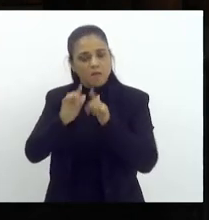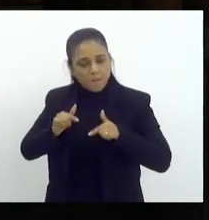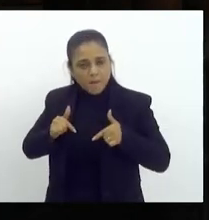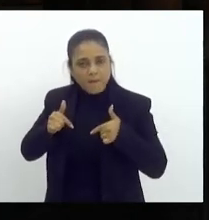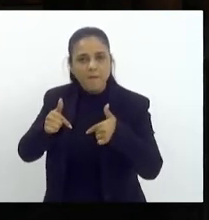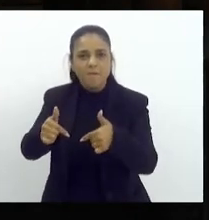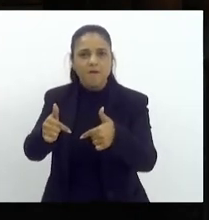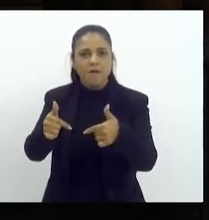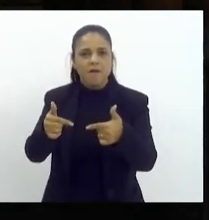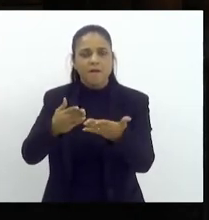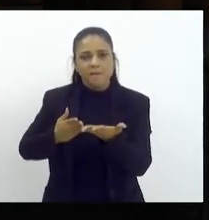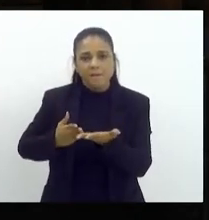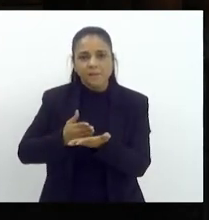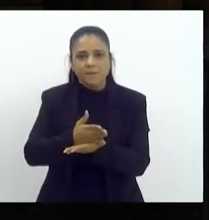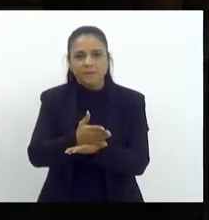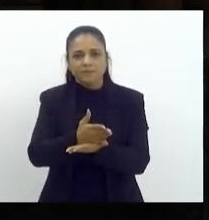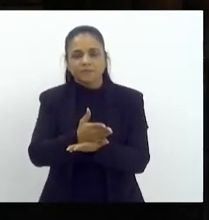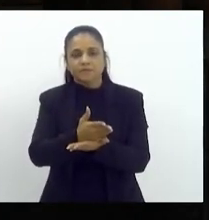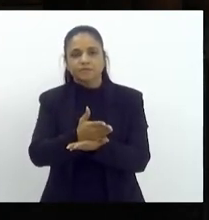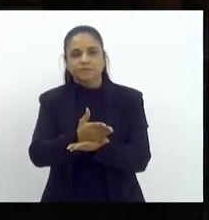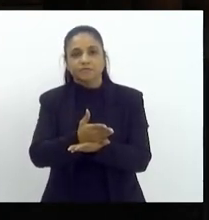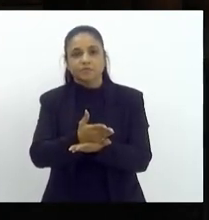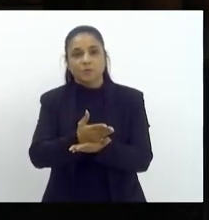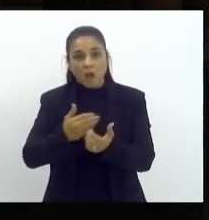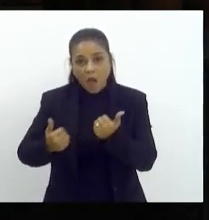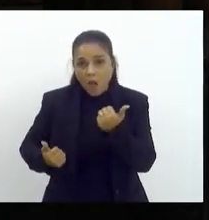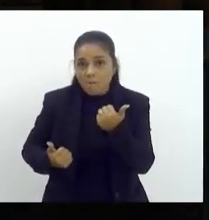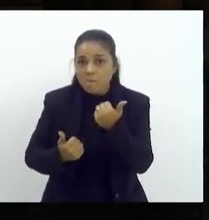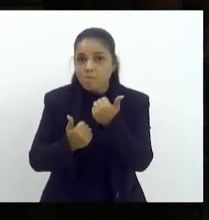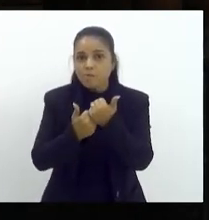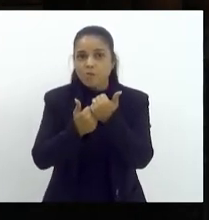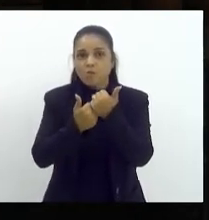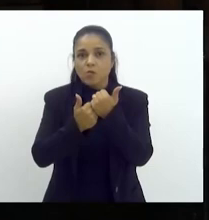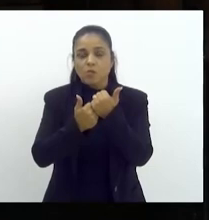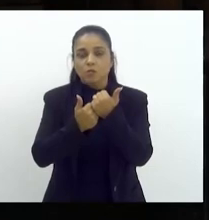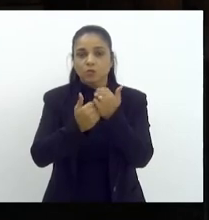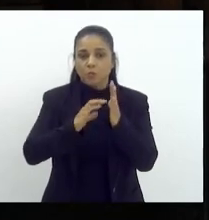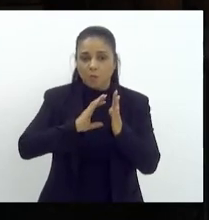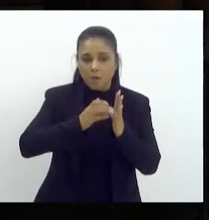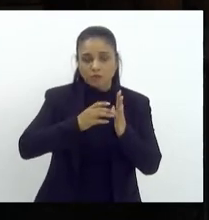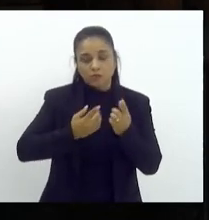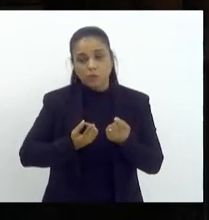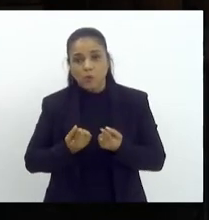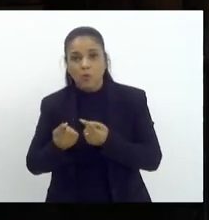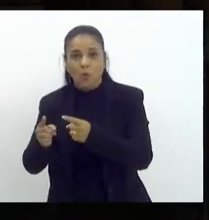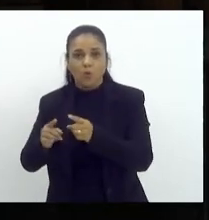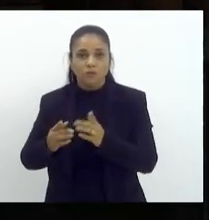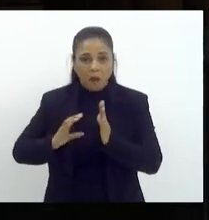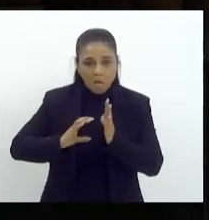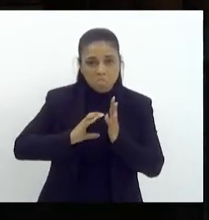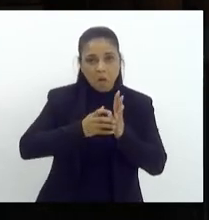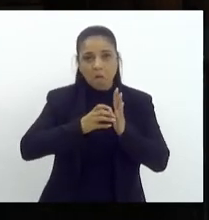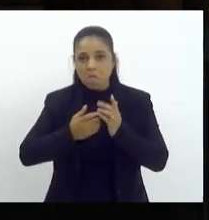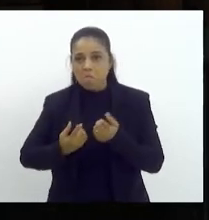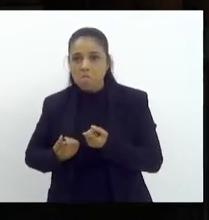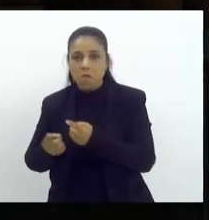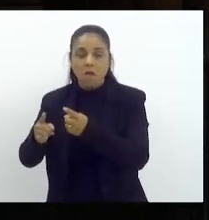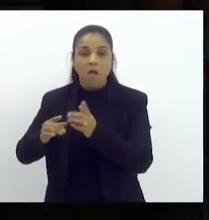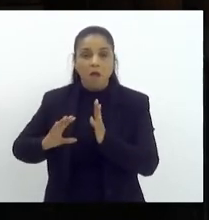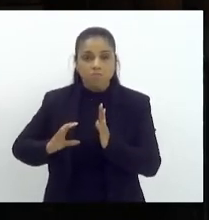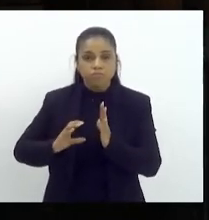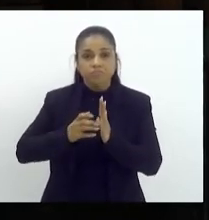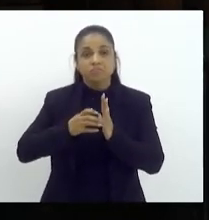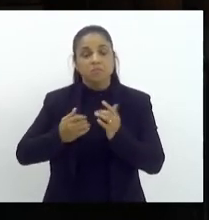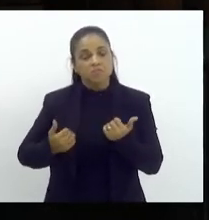momento aprovamos aqui inclusive com apoio da oposição falta de benefícios fiscais que